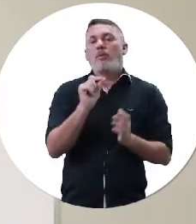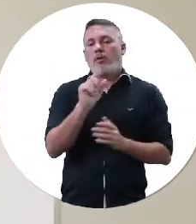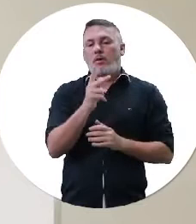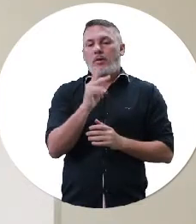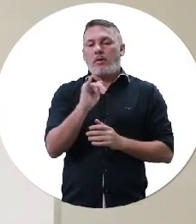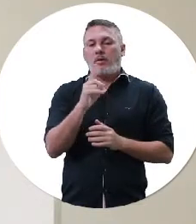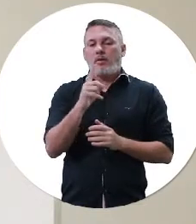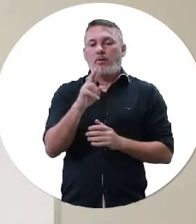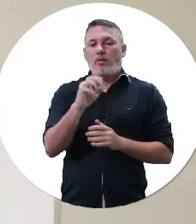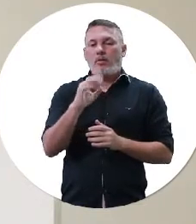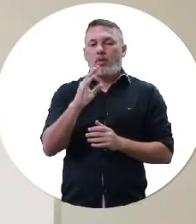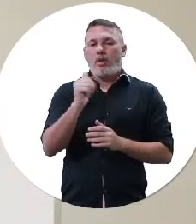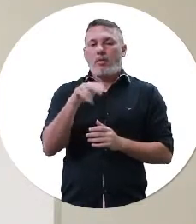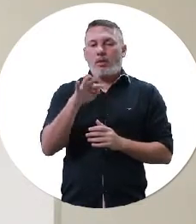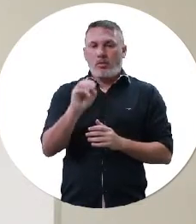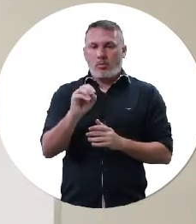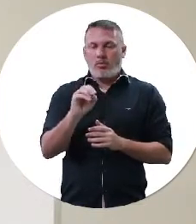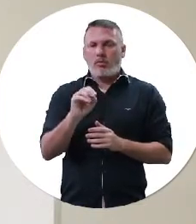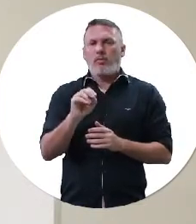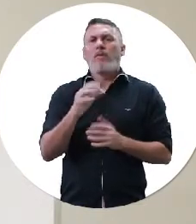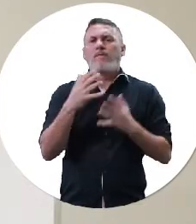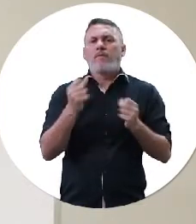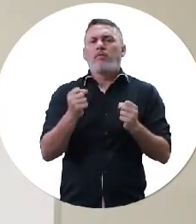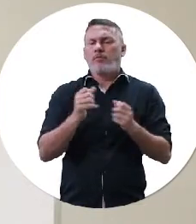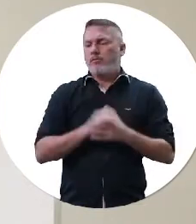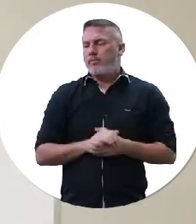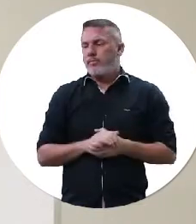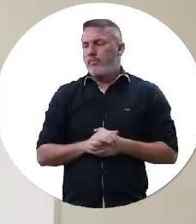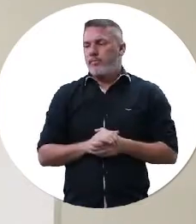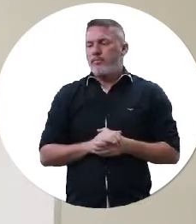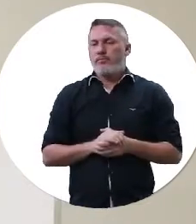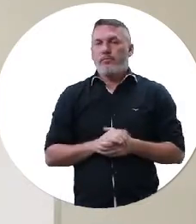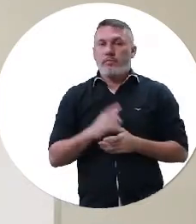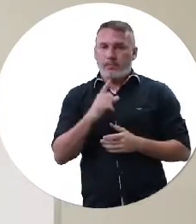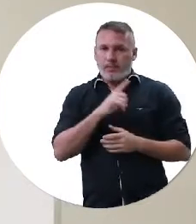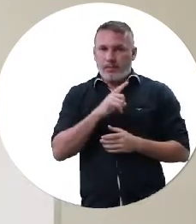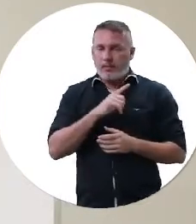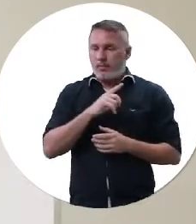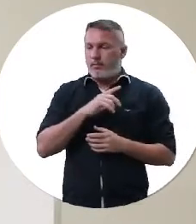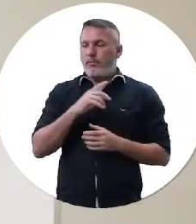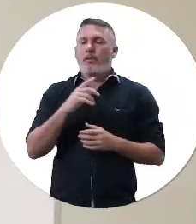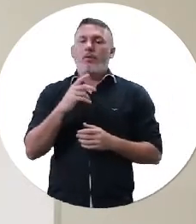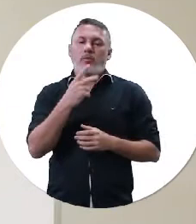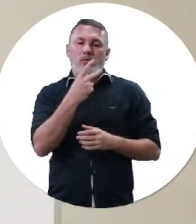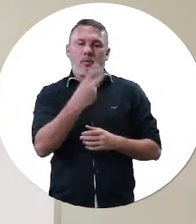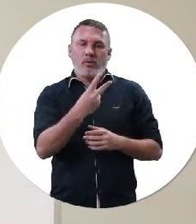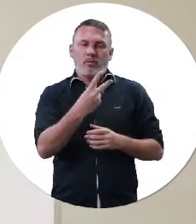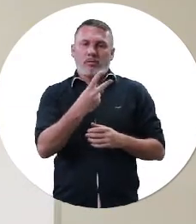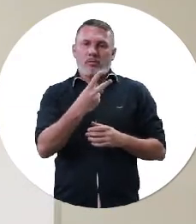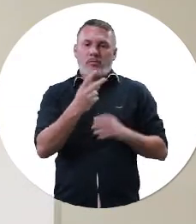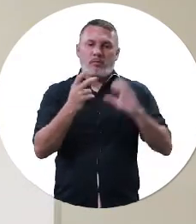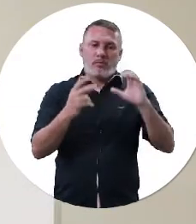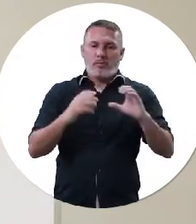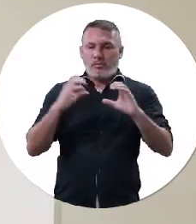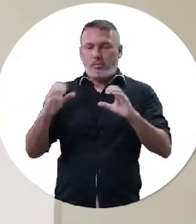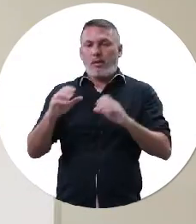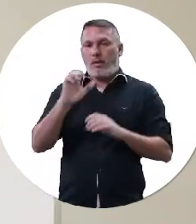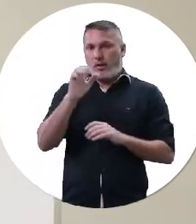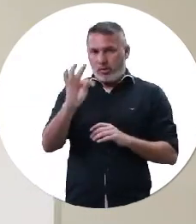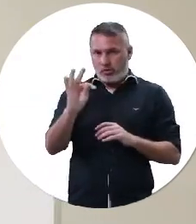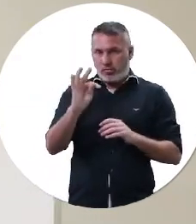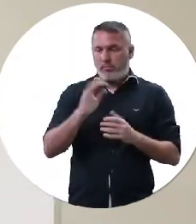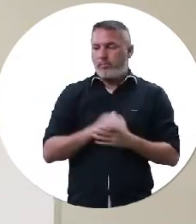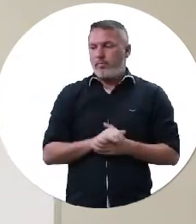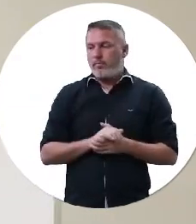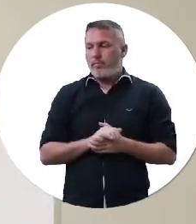radical. O outro lado com mais carbonos eu vou trabalhar como se fosse um hidrocarboneto. Então vamos lá.